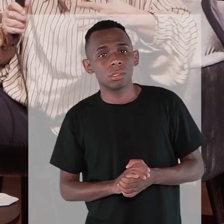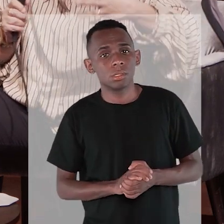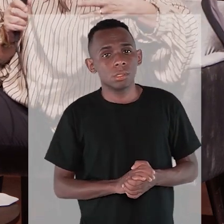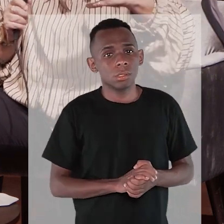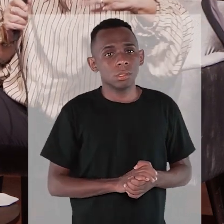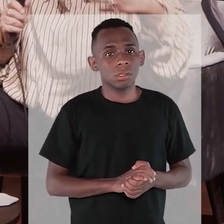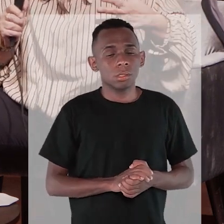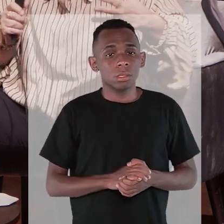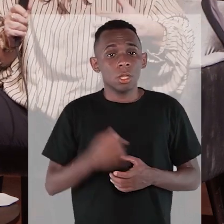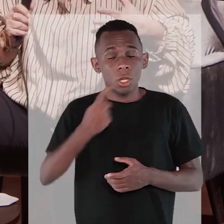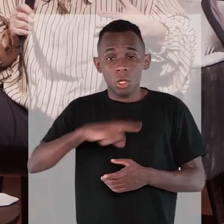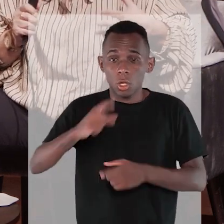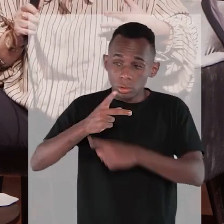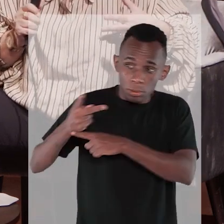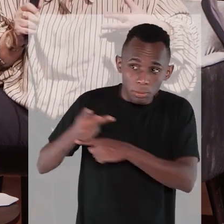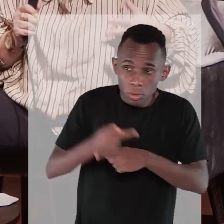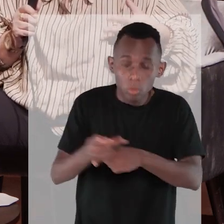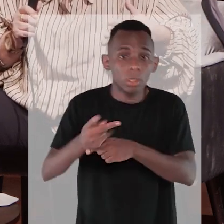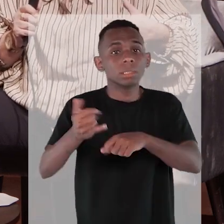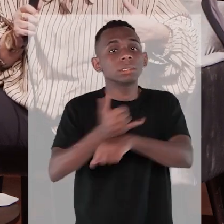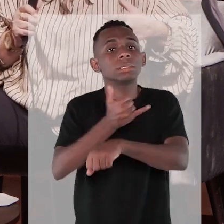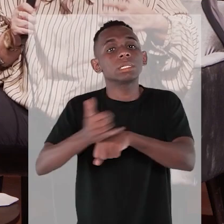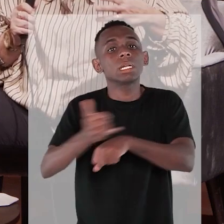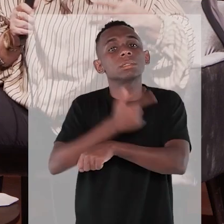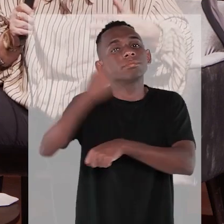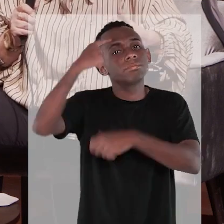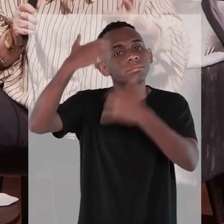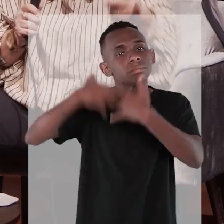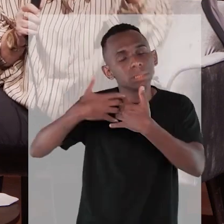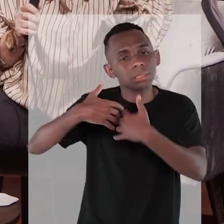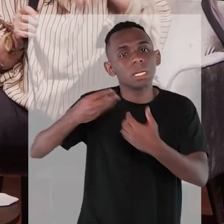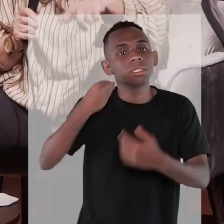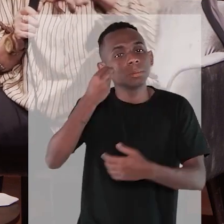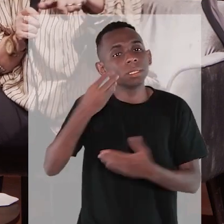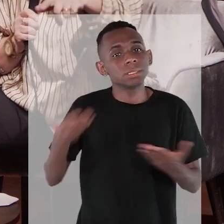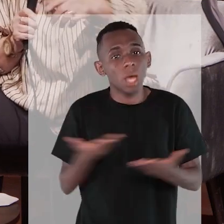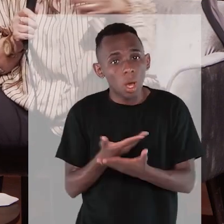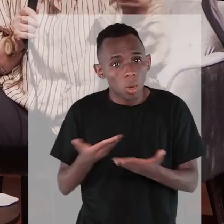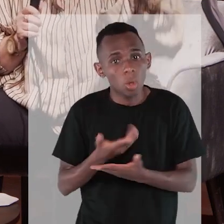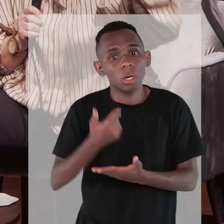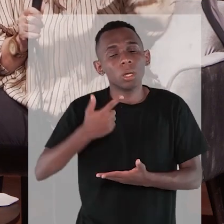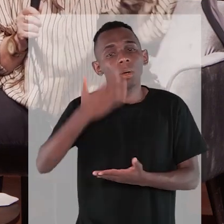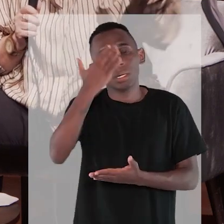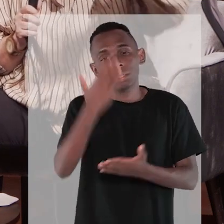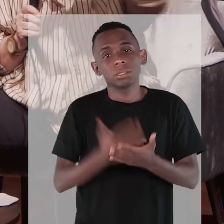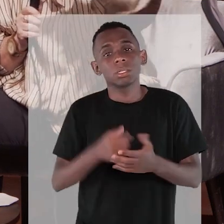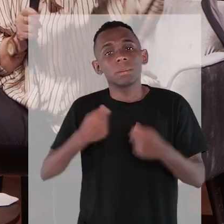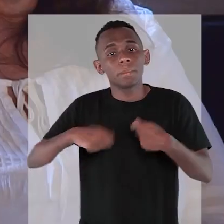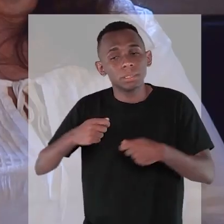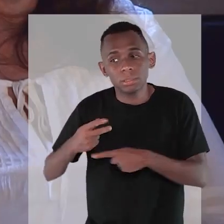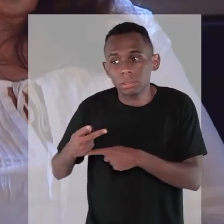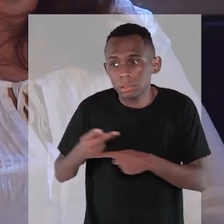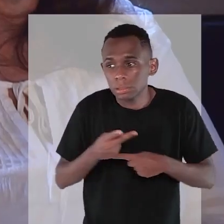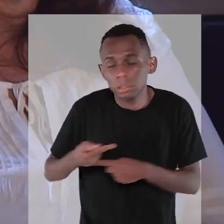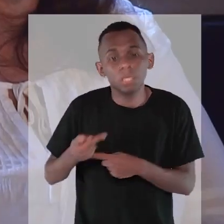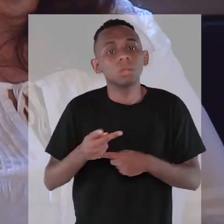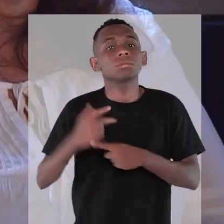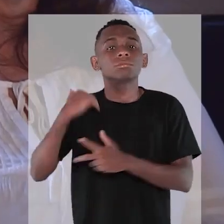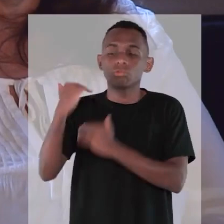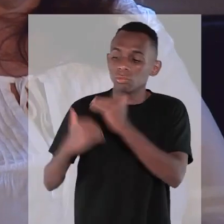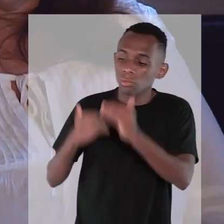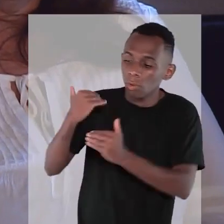formos buscar as ferramentas, talvez, para que a gente possa pensar o que nós estamos vivendo, eu acho que nós temos que buscar o